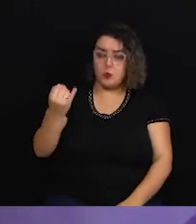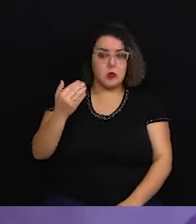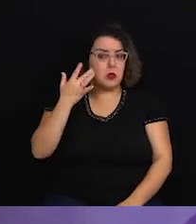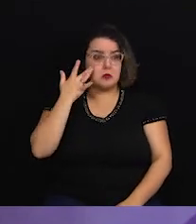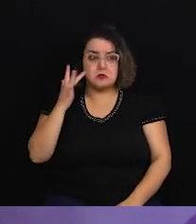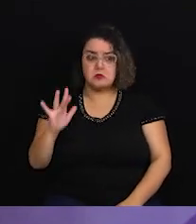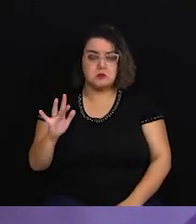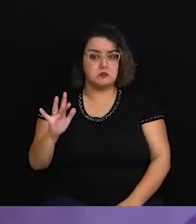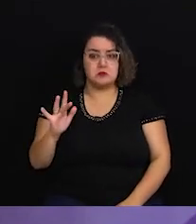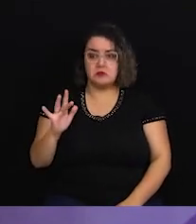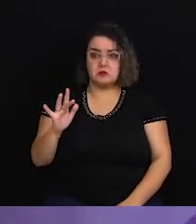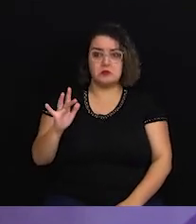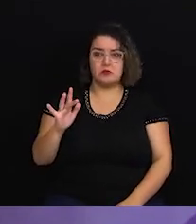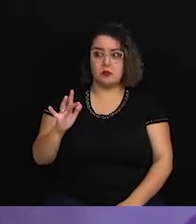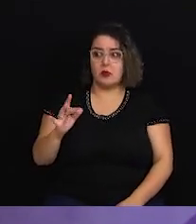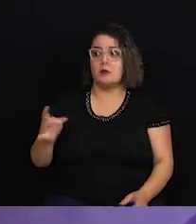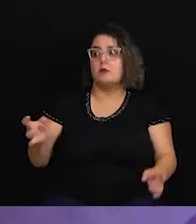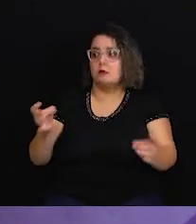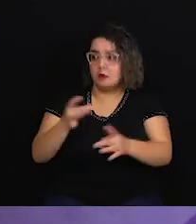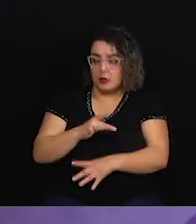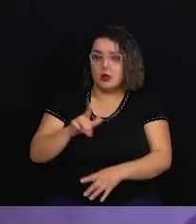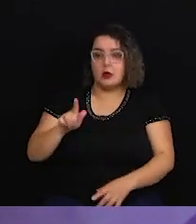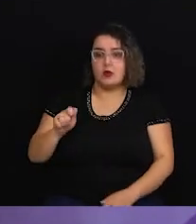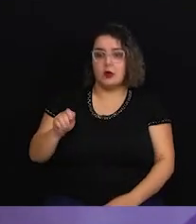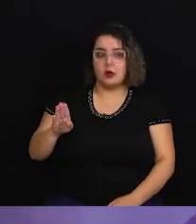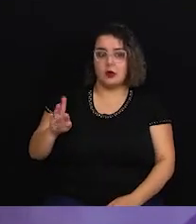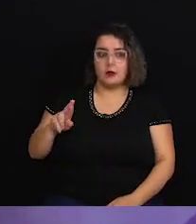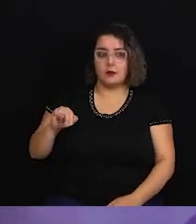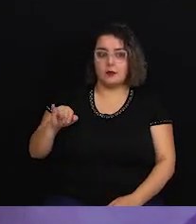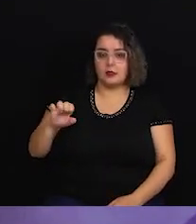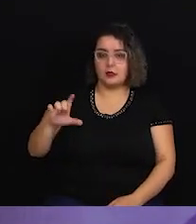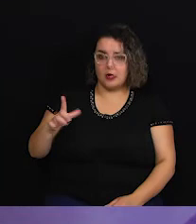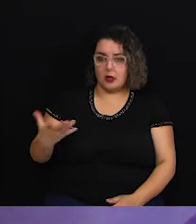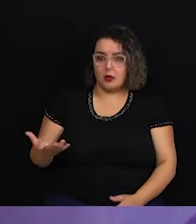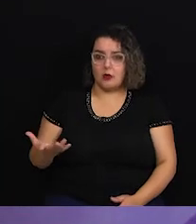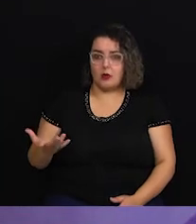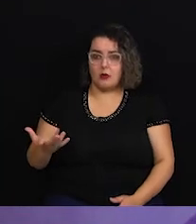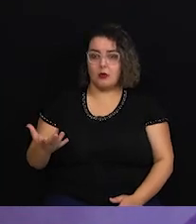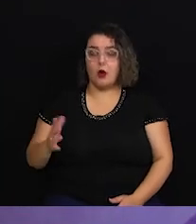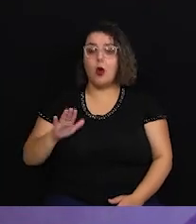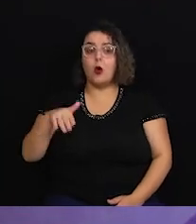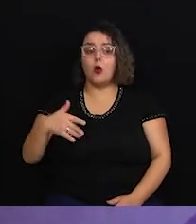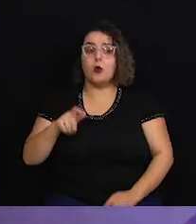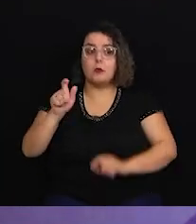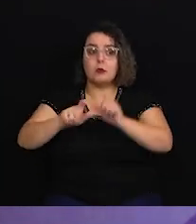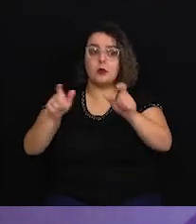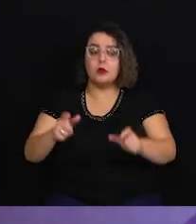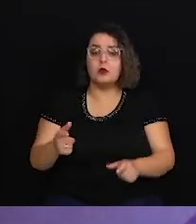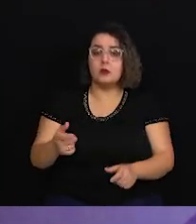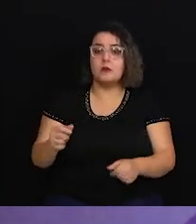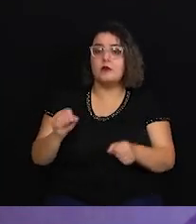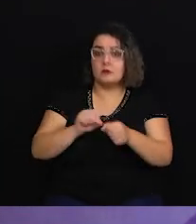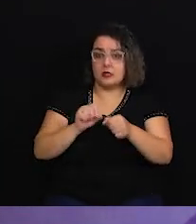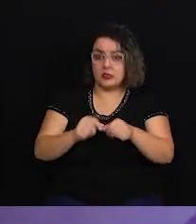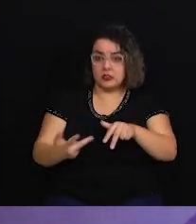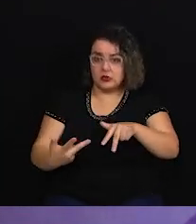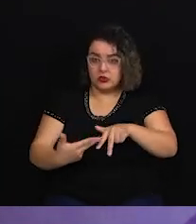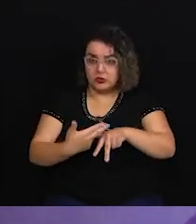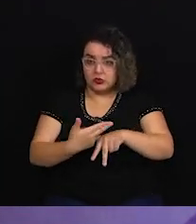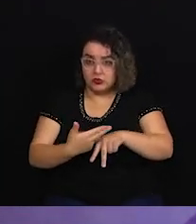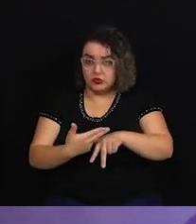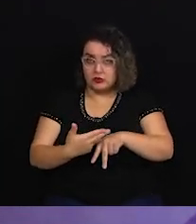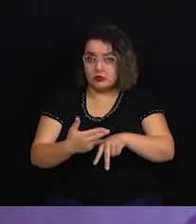Gabriel, então, para a gente encerrar aqui a sua participação, infelizmente nosso tempo é curto aqui, quando a pessoa vai fazer a cirurgia, não